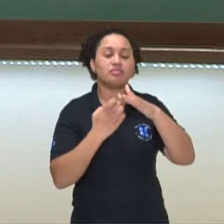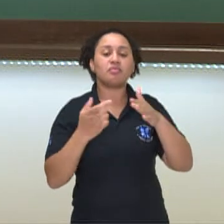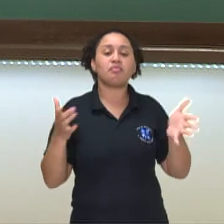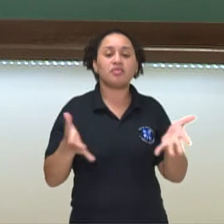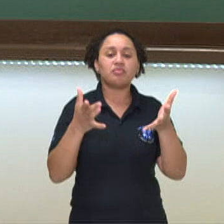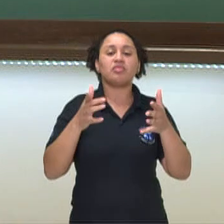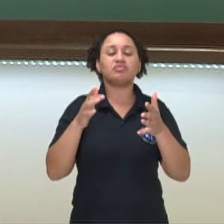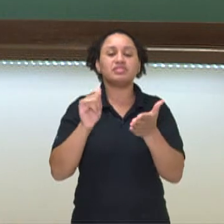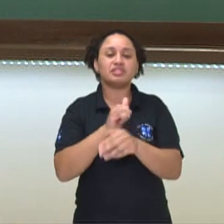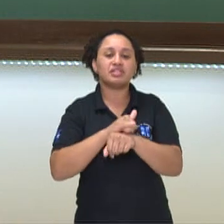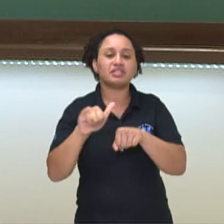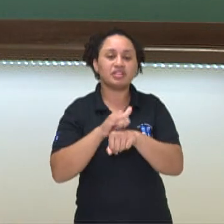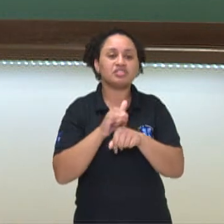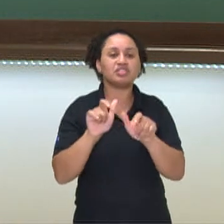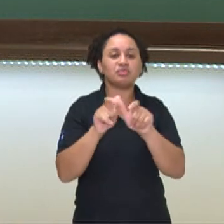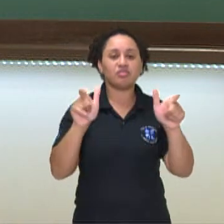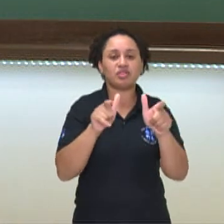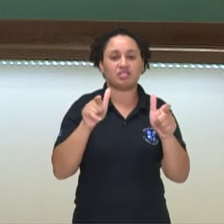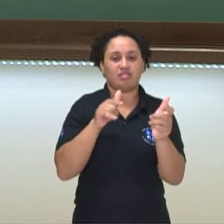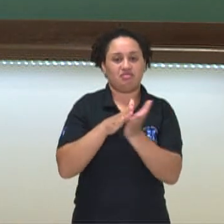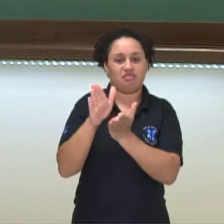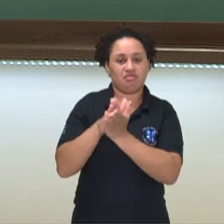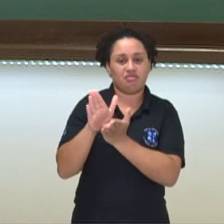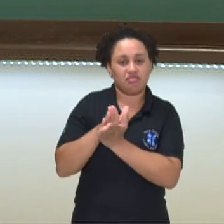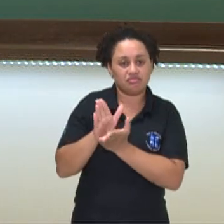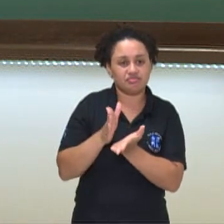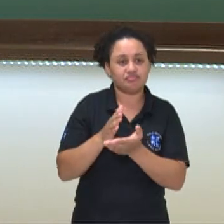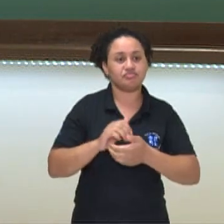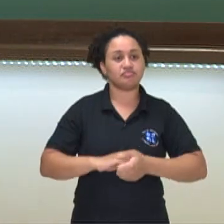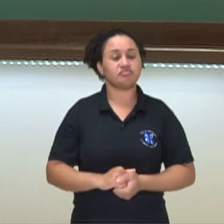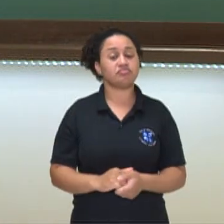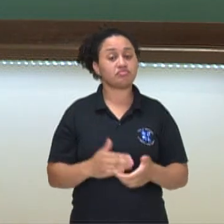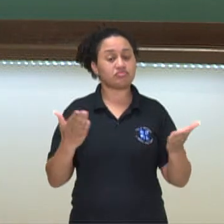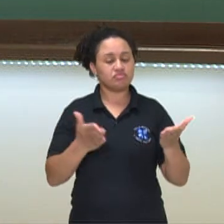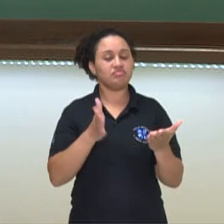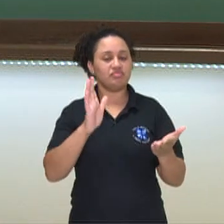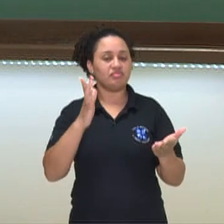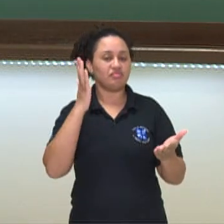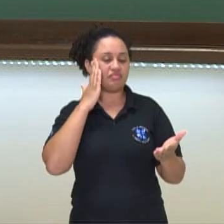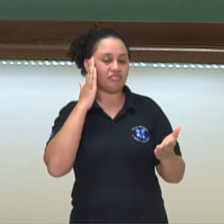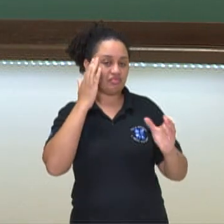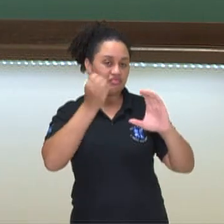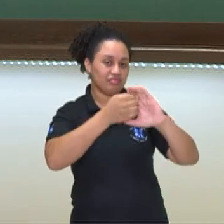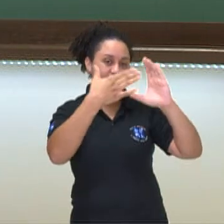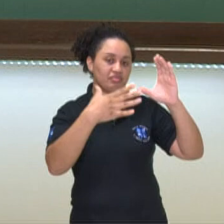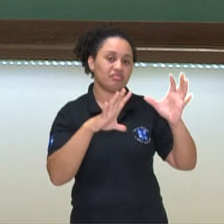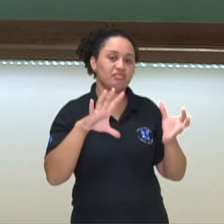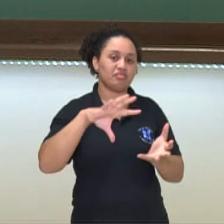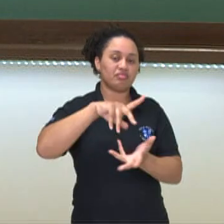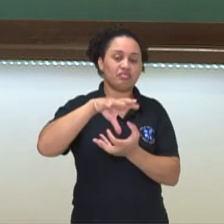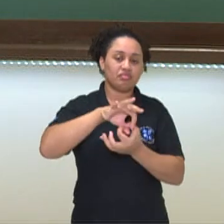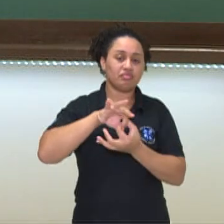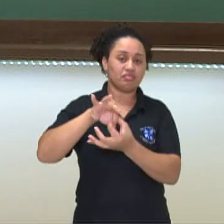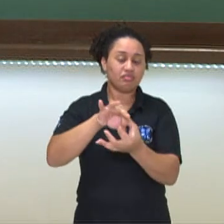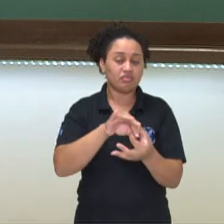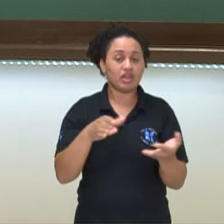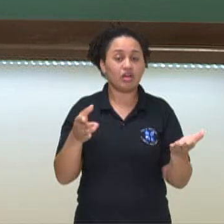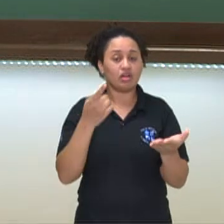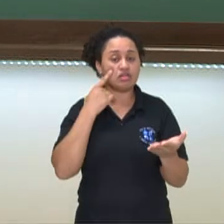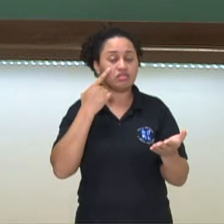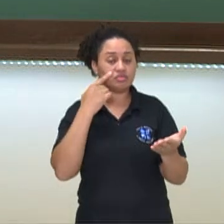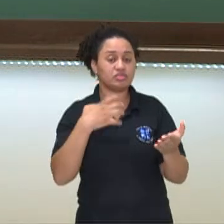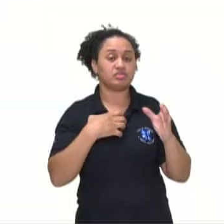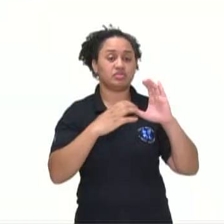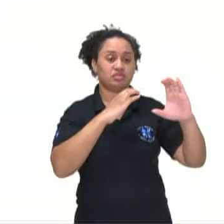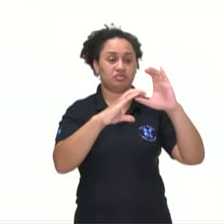e aumentarem o seu lucro. Agora que a gente já caracterizou a globalização, vamos ver um pouquinho mais sobre os meios de comunicação.